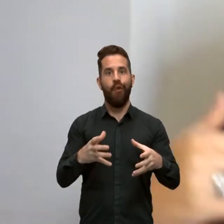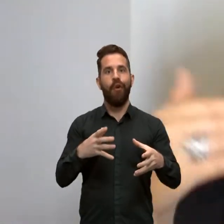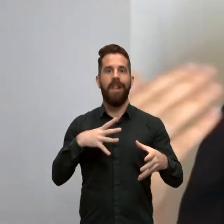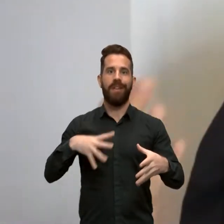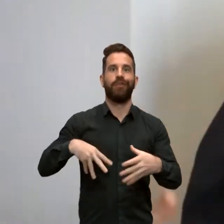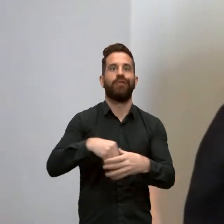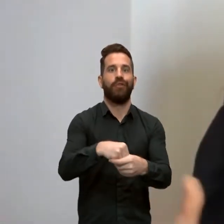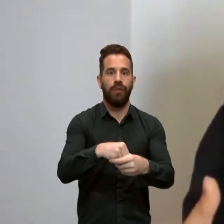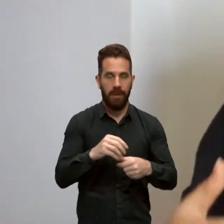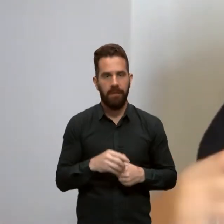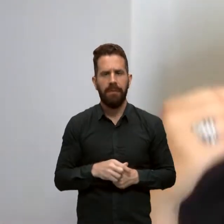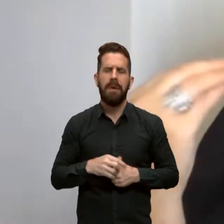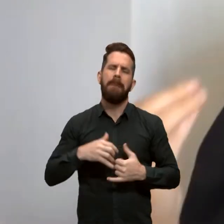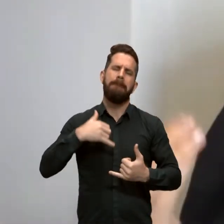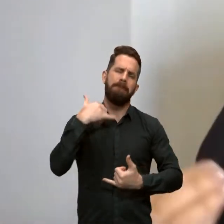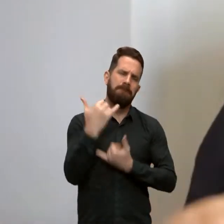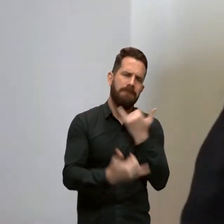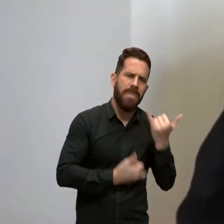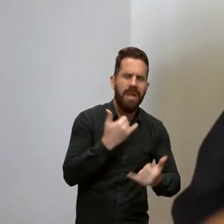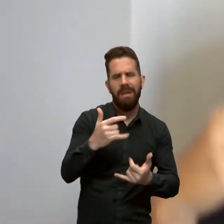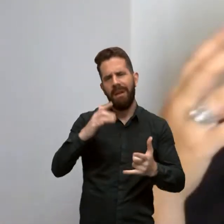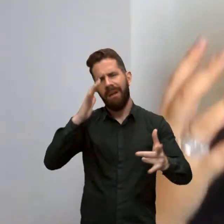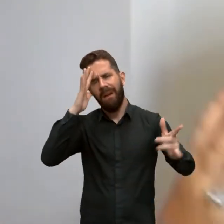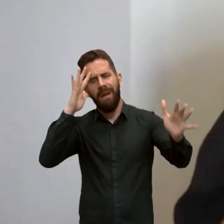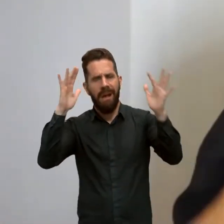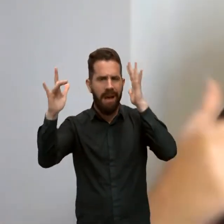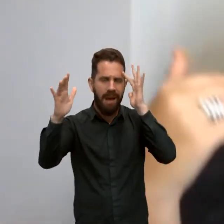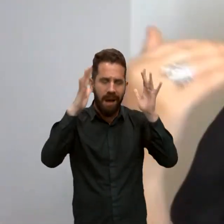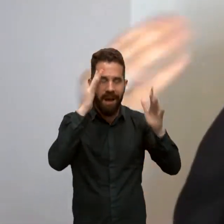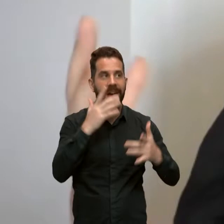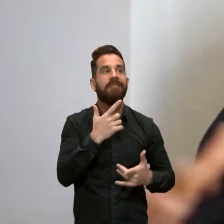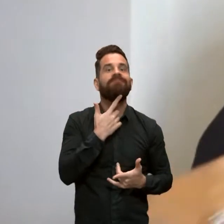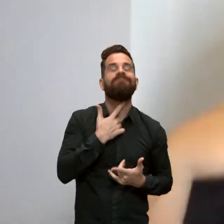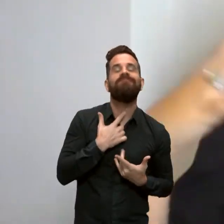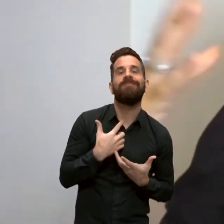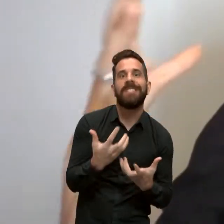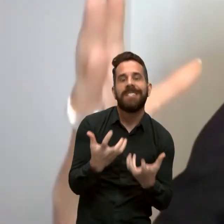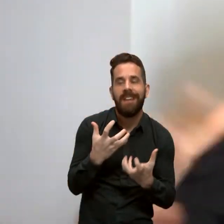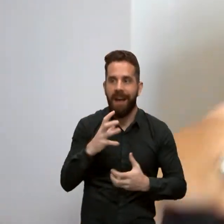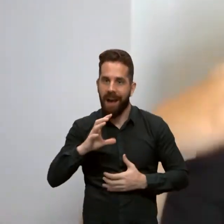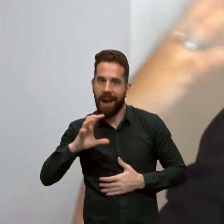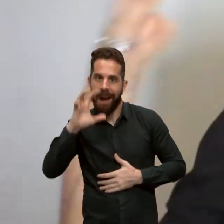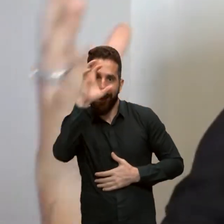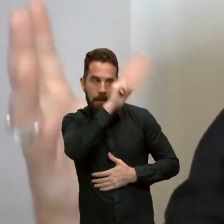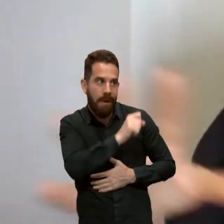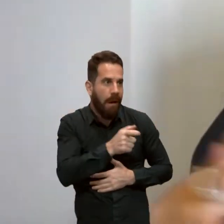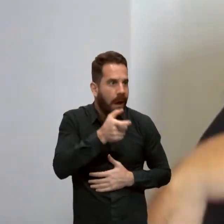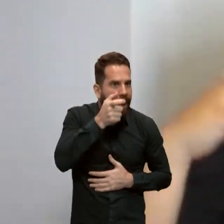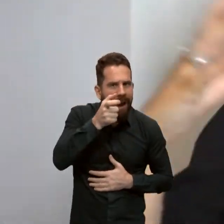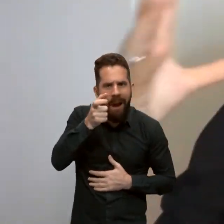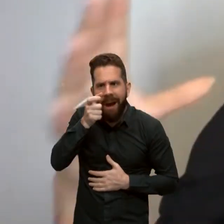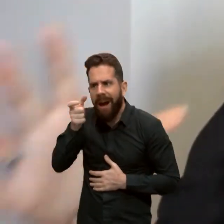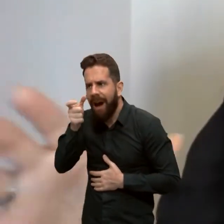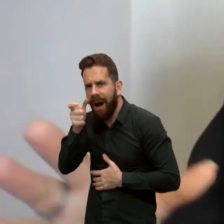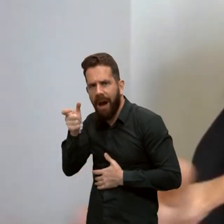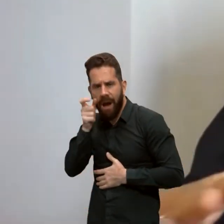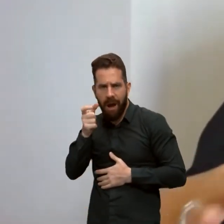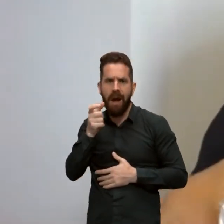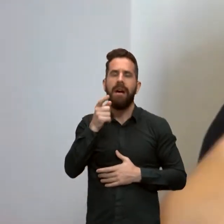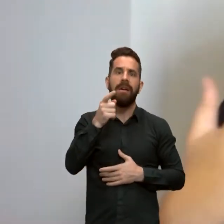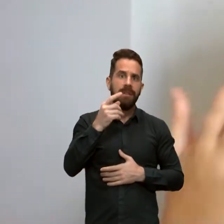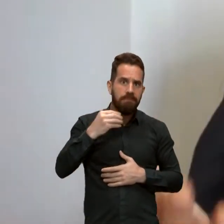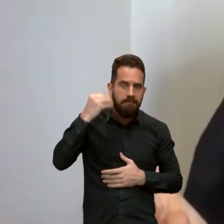Brinca, imagina, fantasia, deseja, aprende, observa, experimenta,